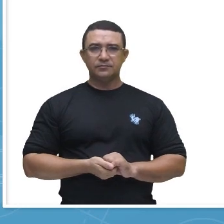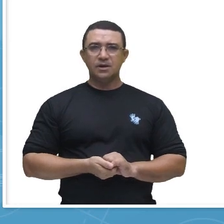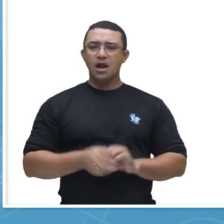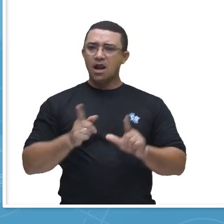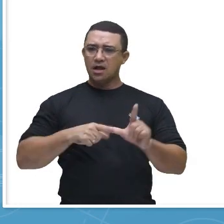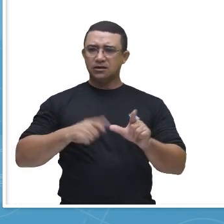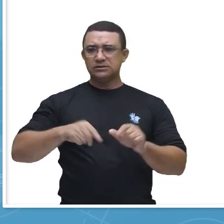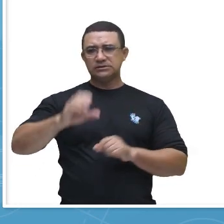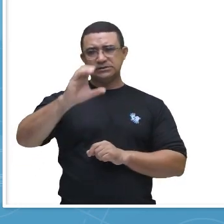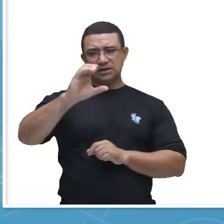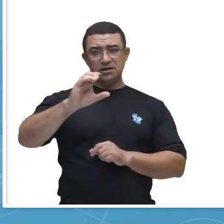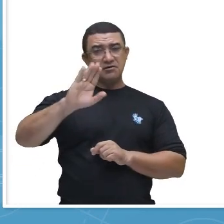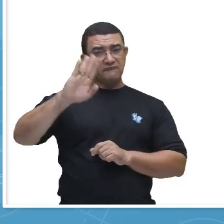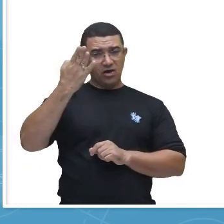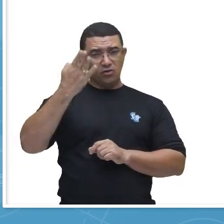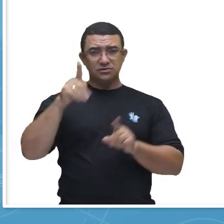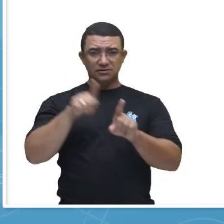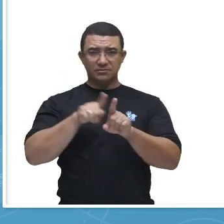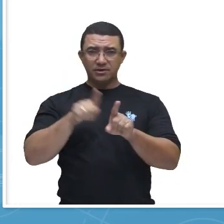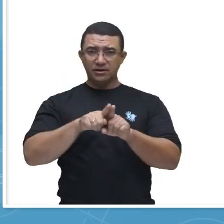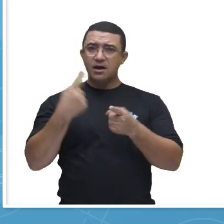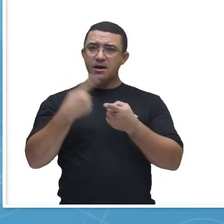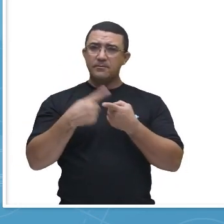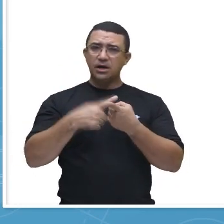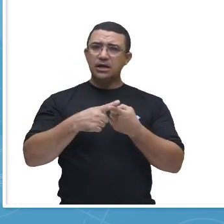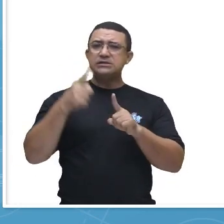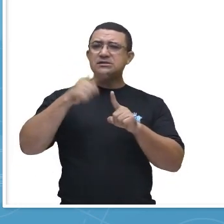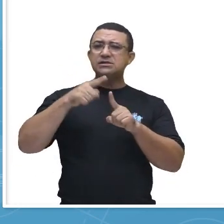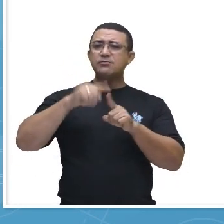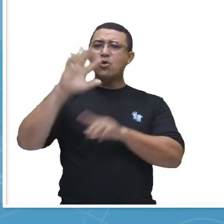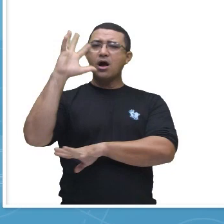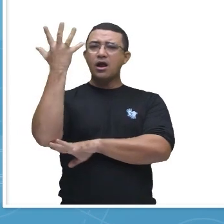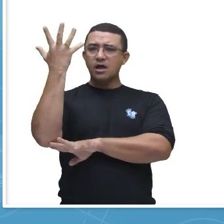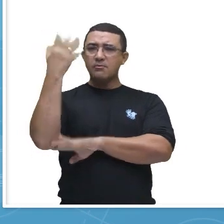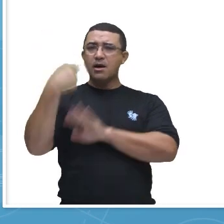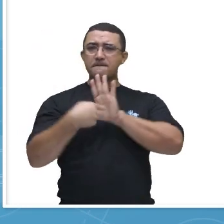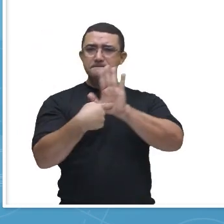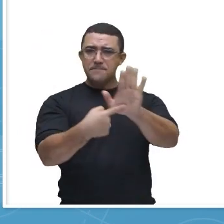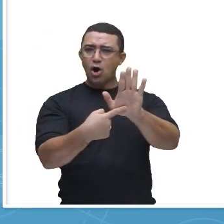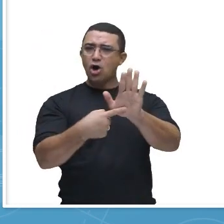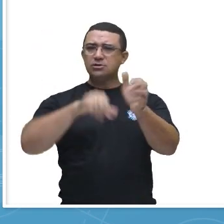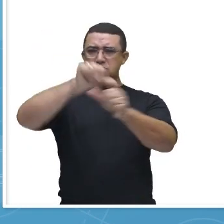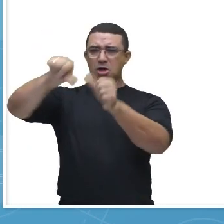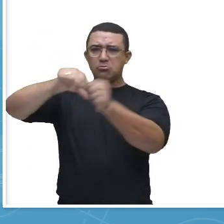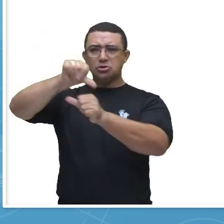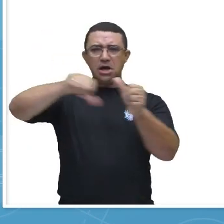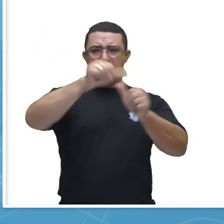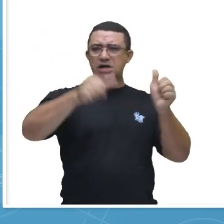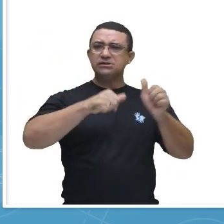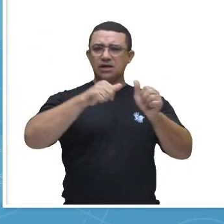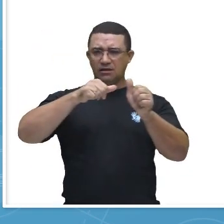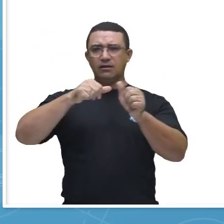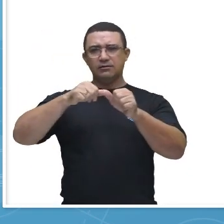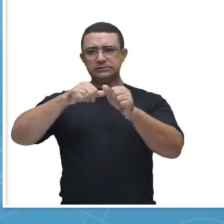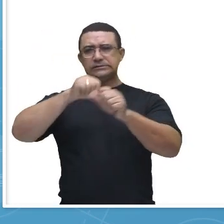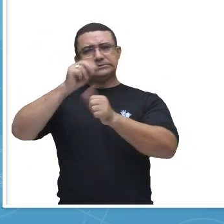C também é falsa, porque esse tipo de clima apresenta grande variação de temperatura,